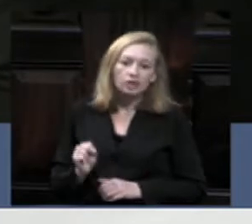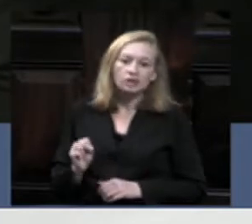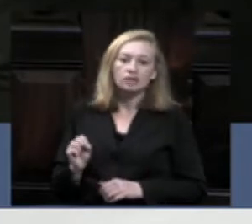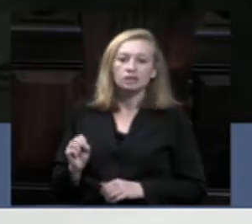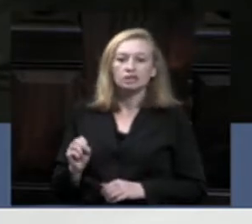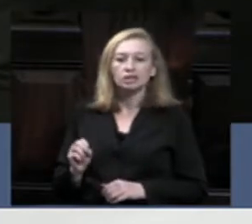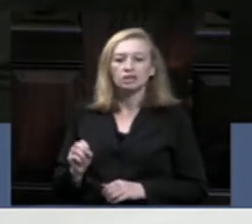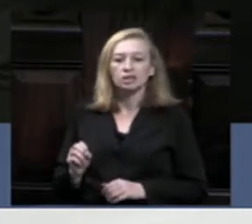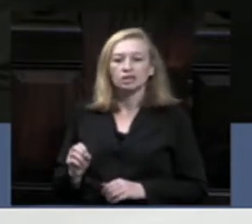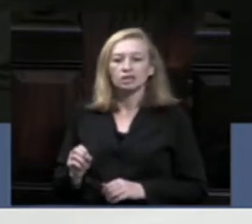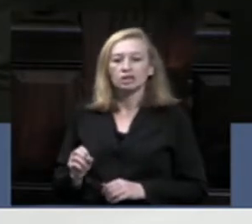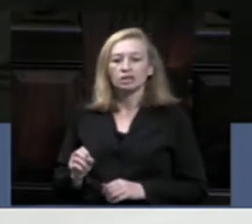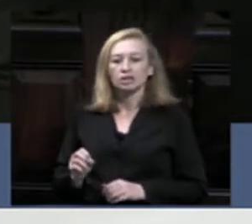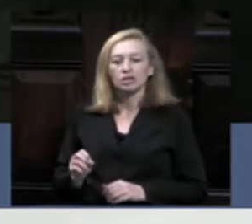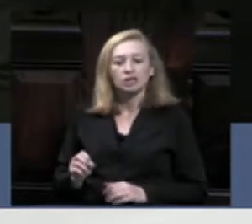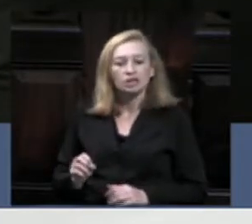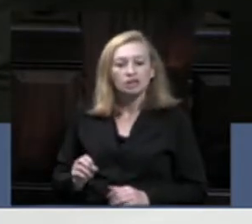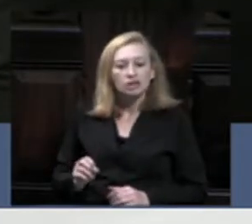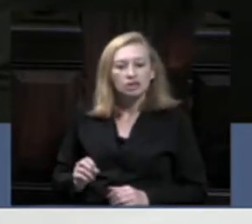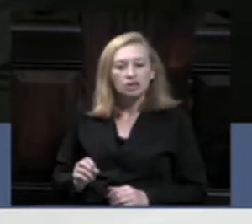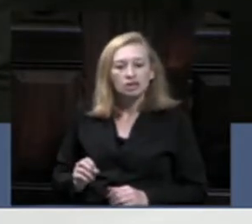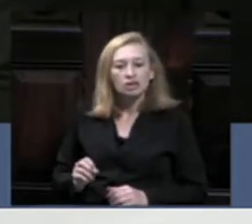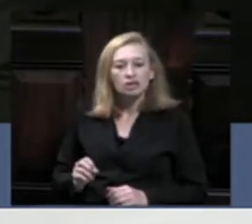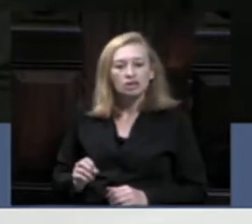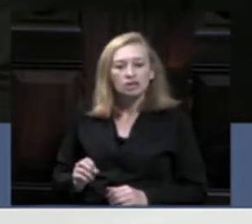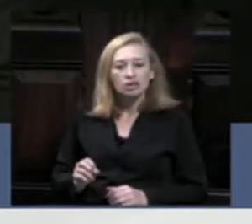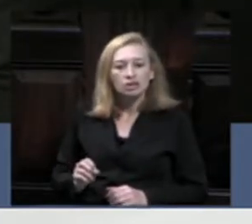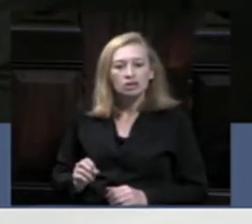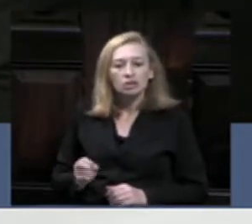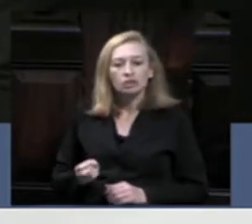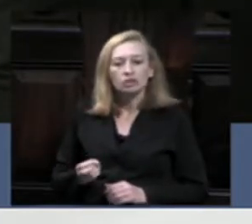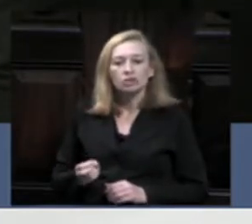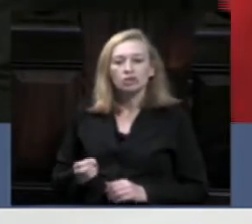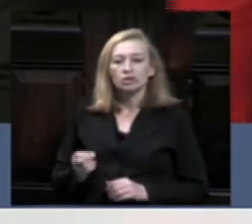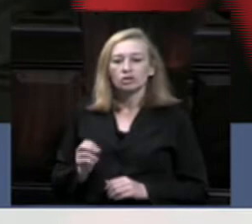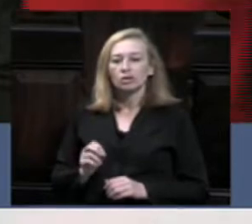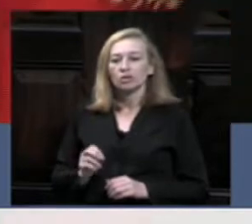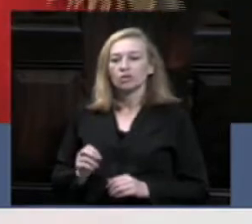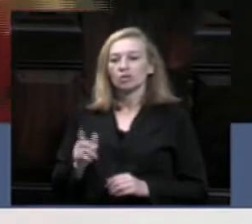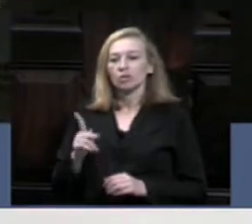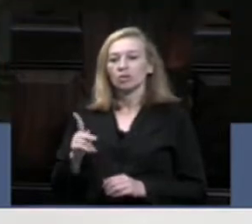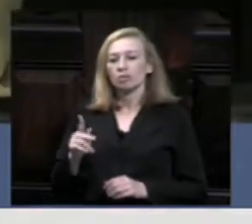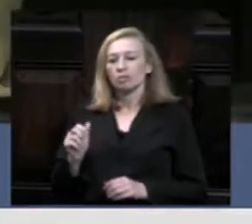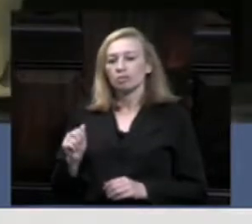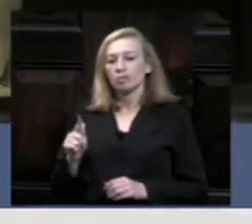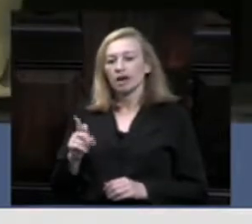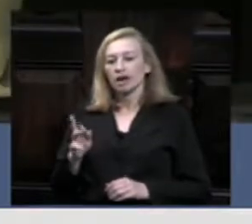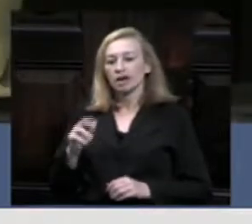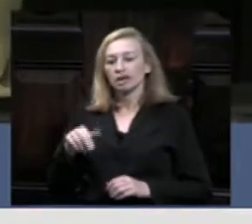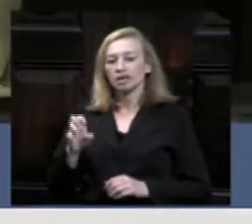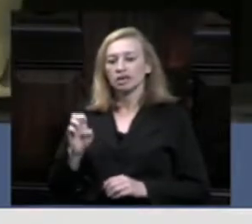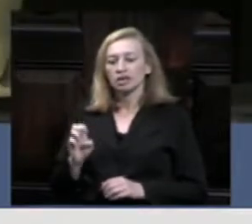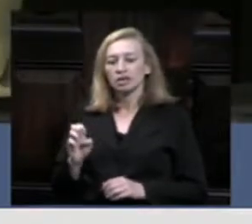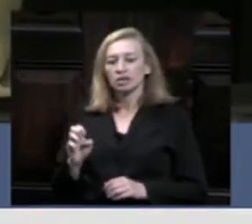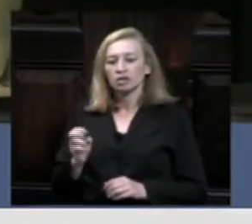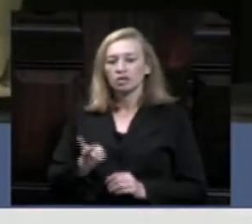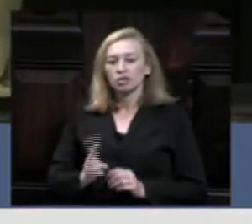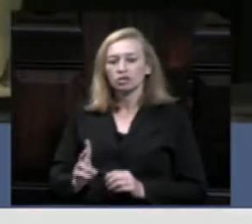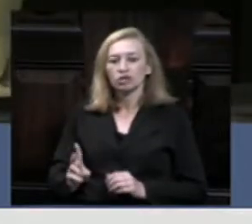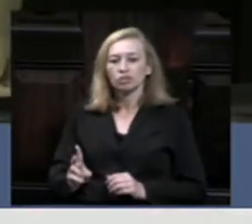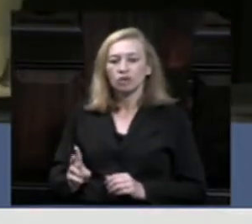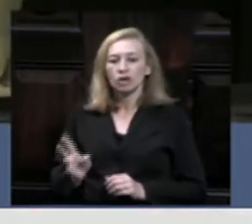se chamar José Chacon e o parque continuar se chamando Serra da Tiririca. Então esse é o parecer.